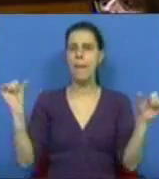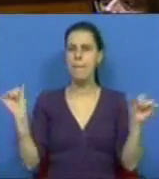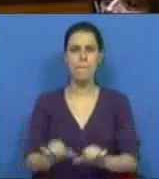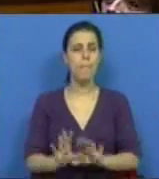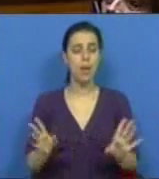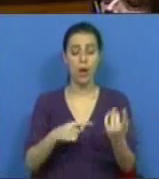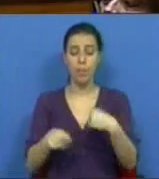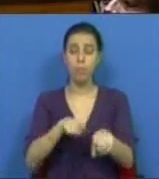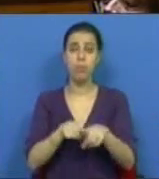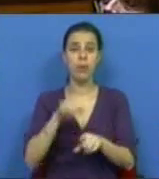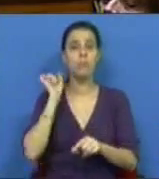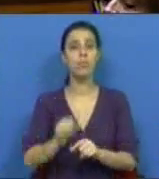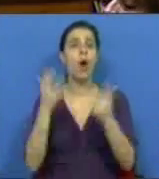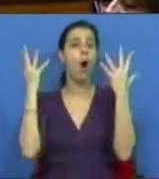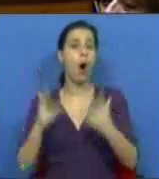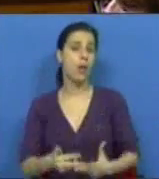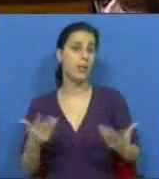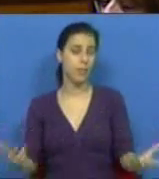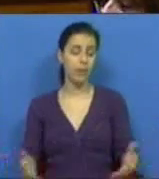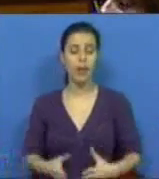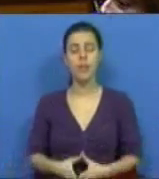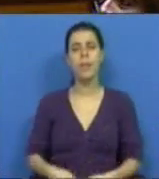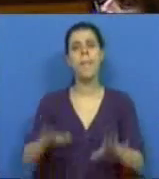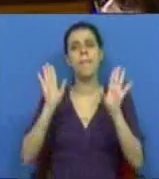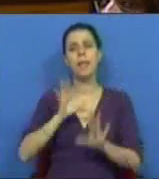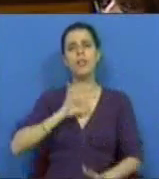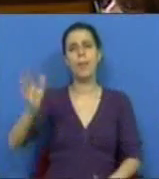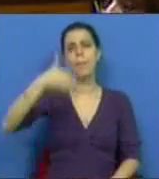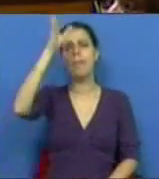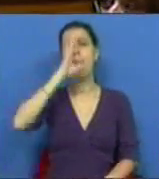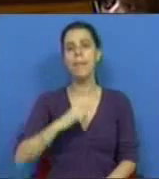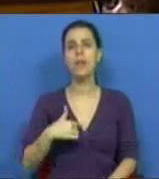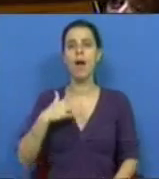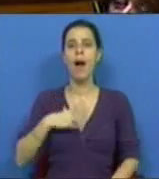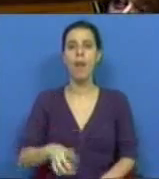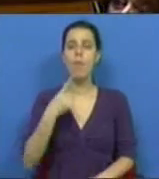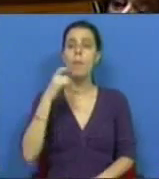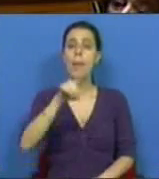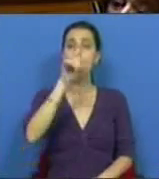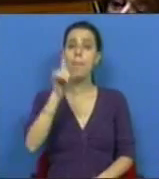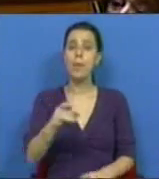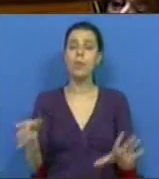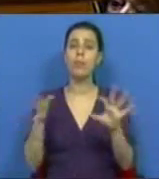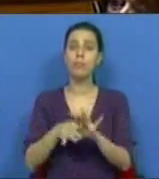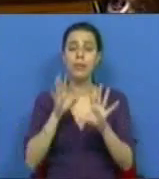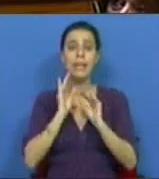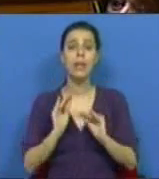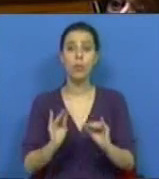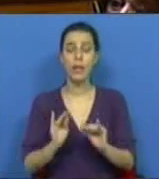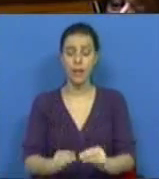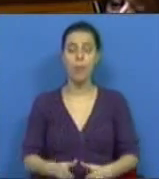pior das políticas orçamentais. Mas, Sr. Primeiro-Ministro, queria fazer-lhe uma pergunta sobre